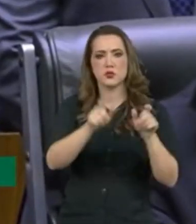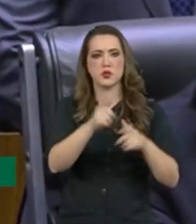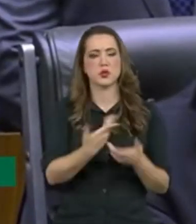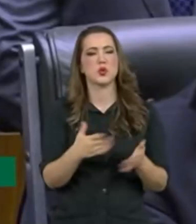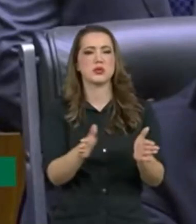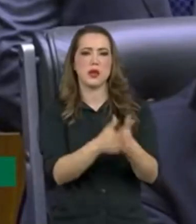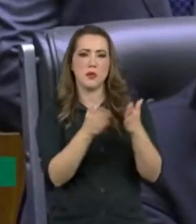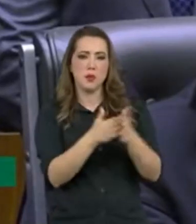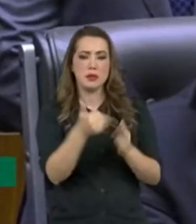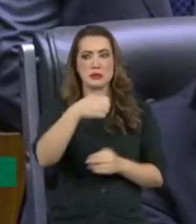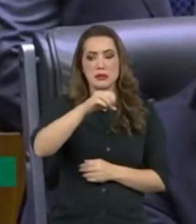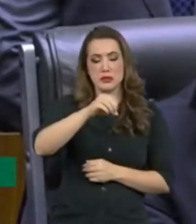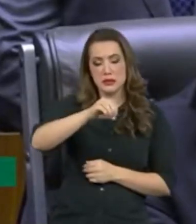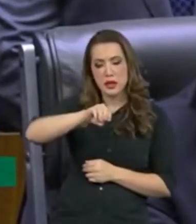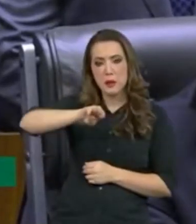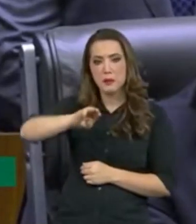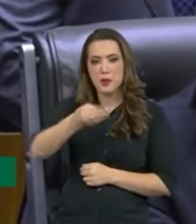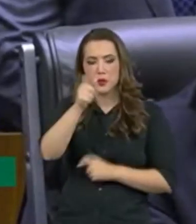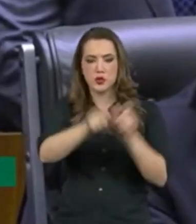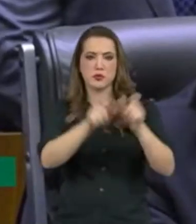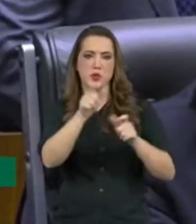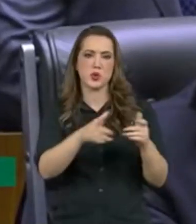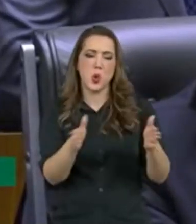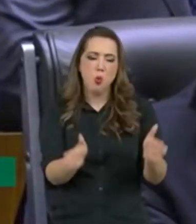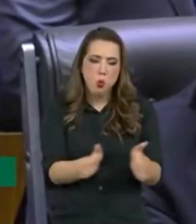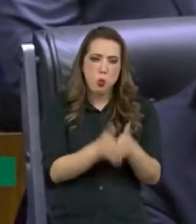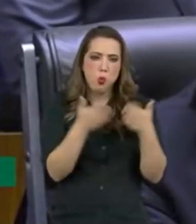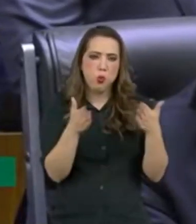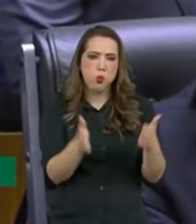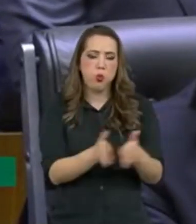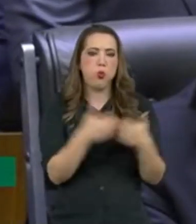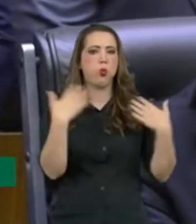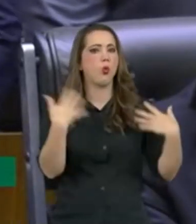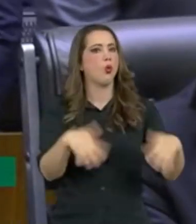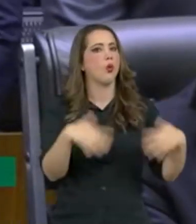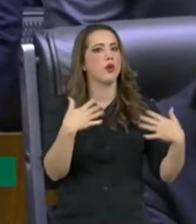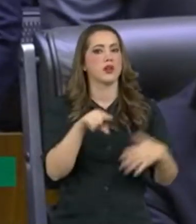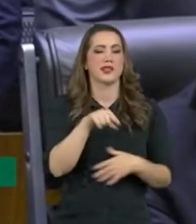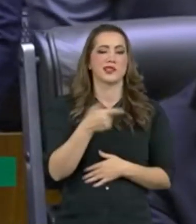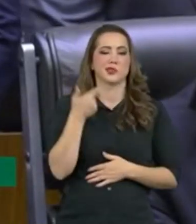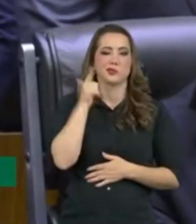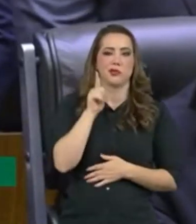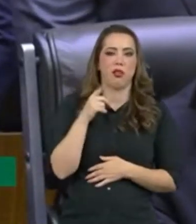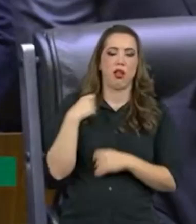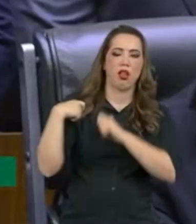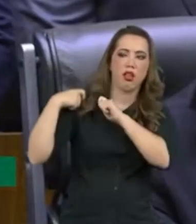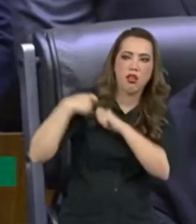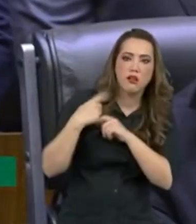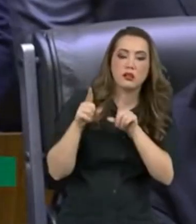de brasileiros e brasileiras que suportaram a mais dura carga do projeto de